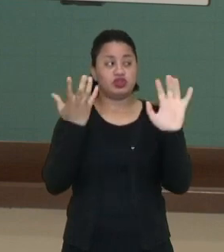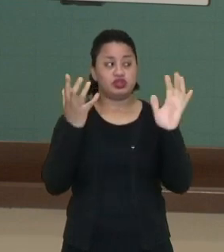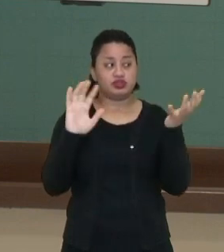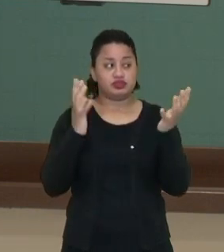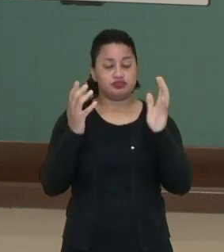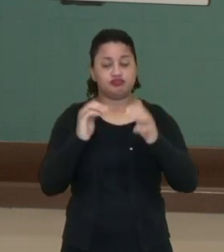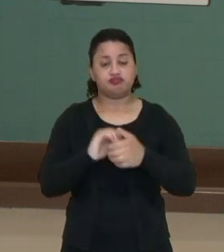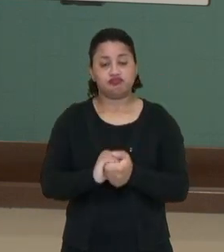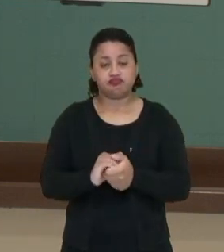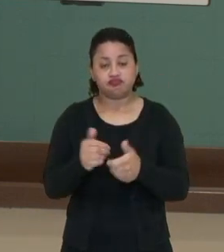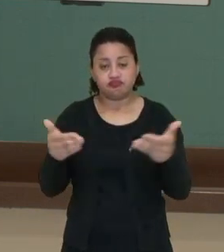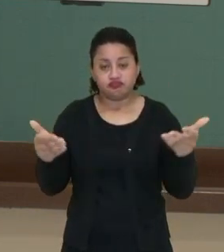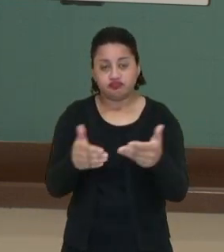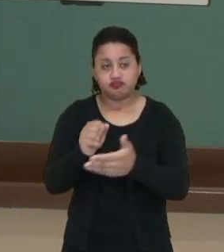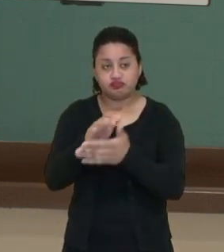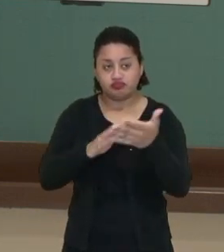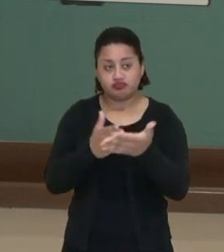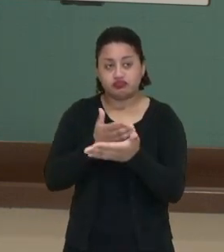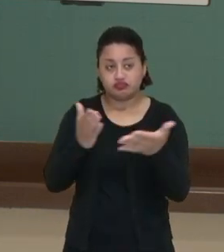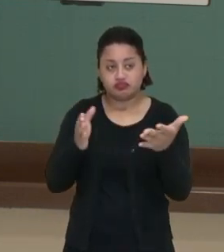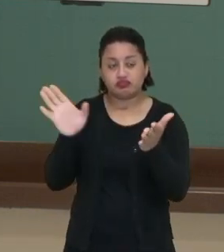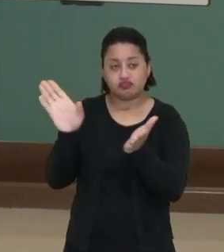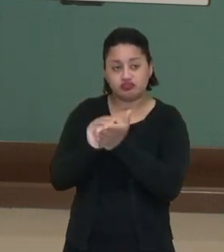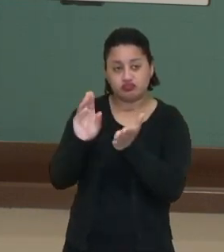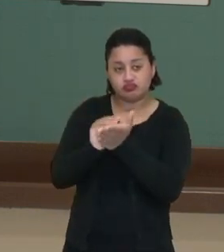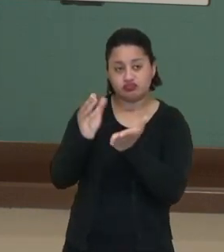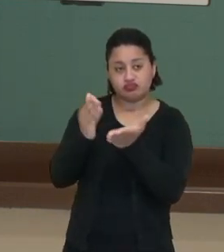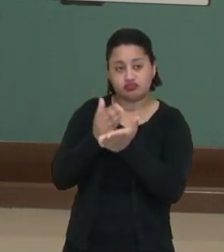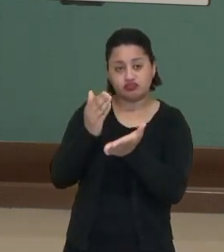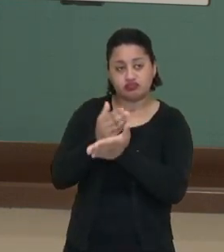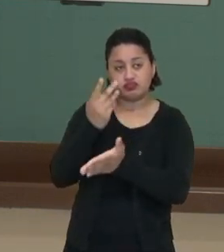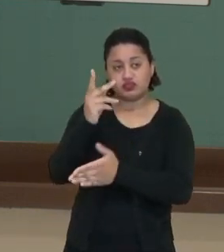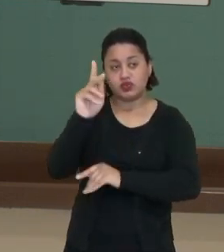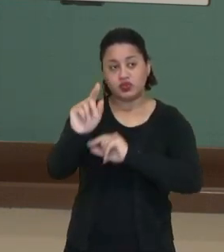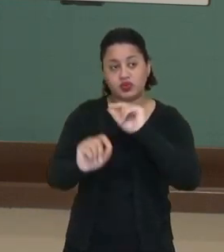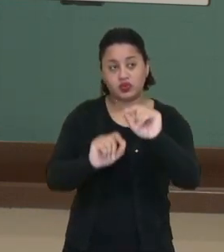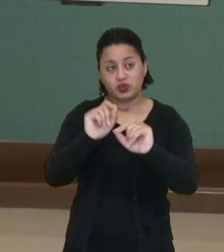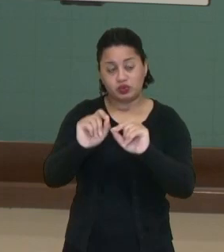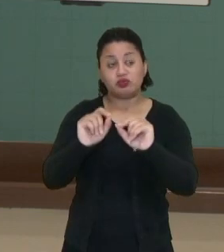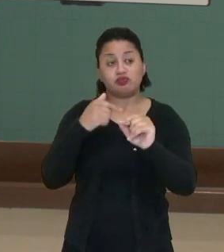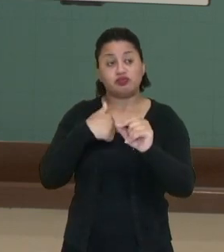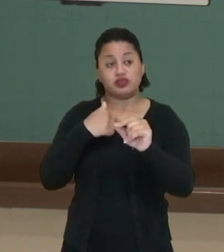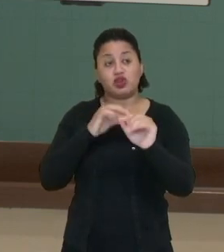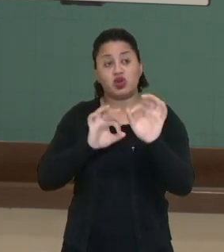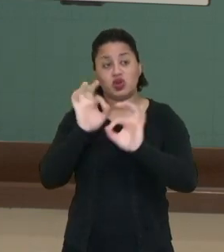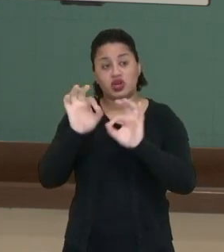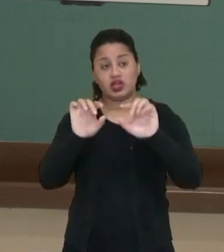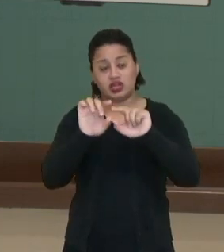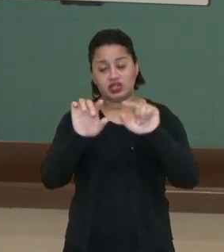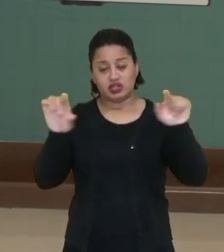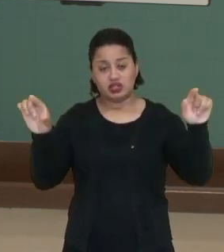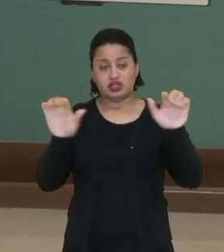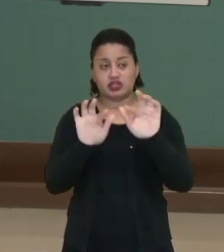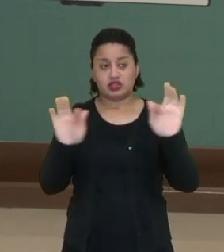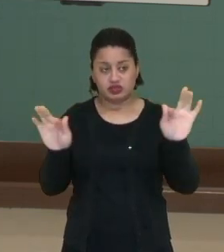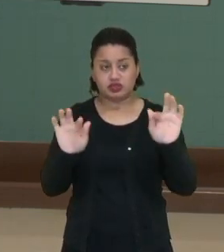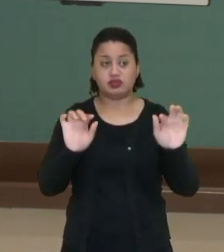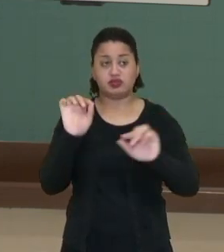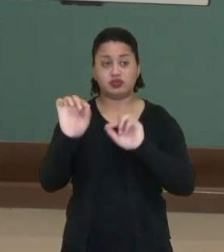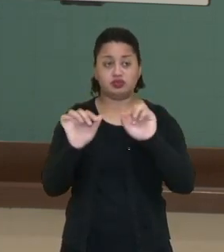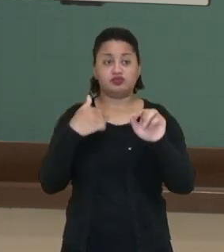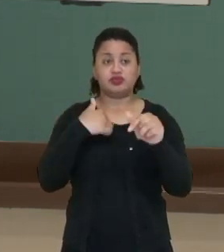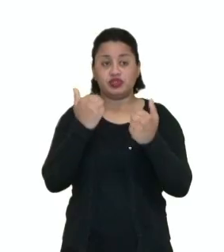uma atividade para você anotar aí no teu caderno. Você vai reescrever essa frase aqui, ó. Reescrever e